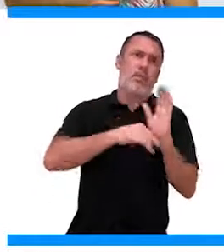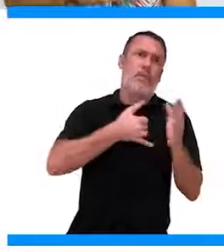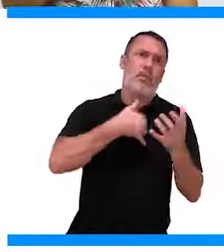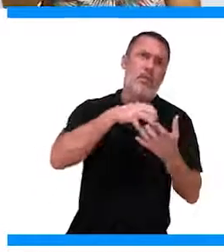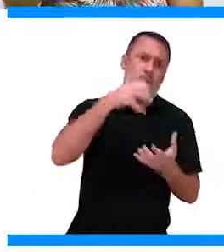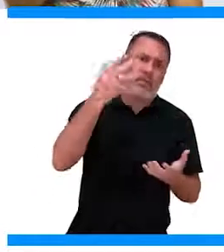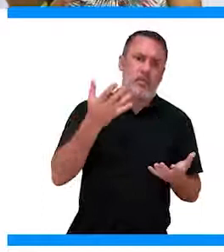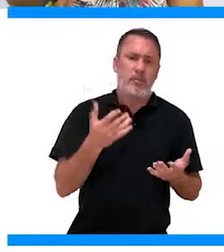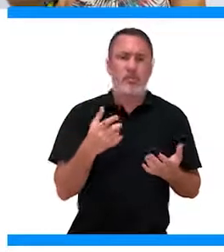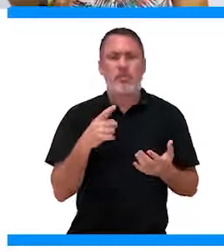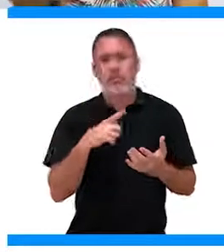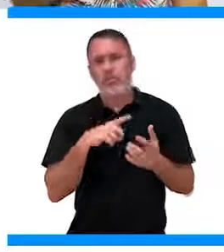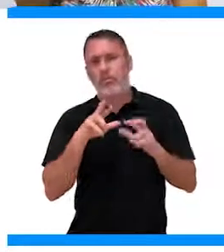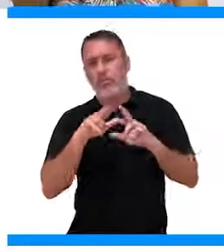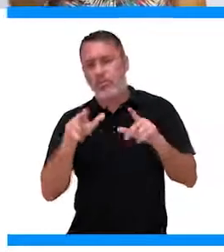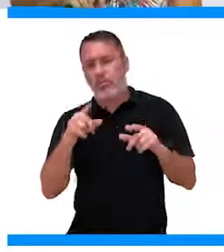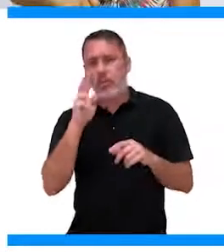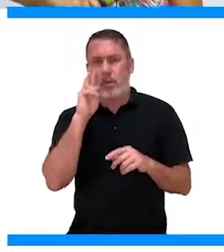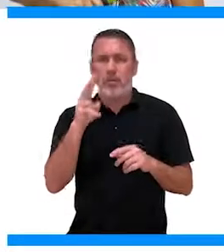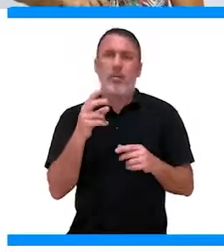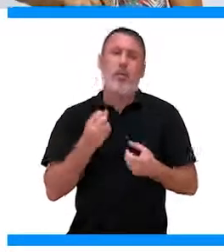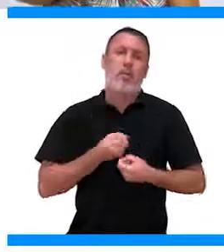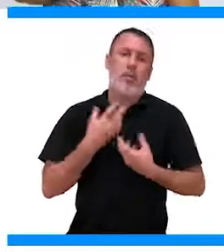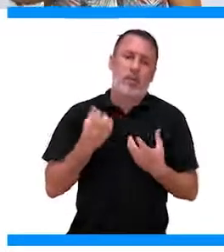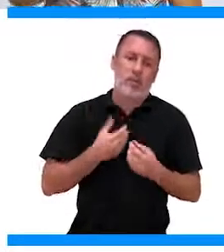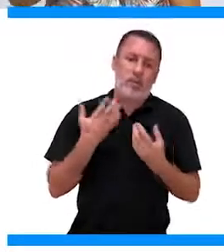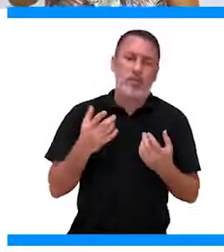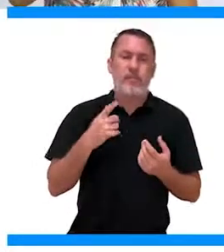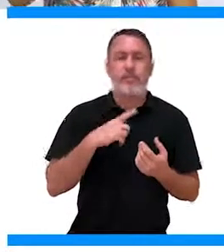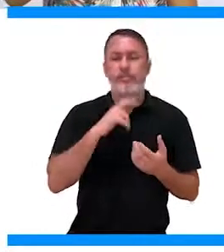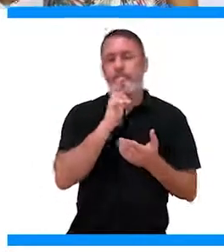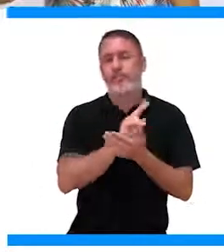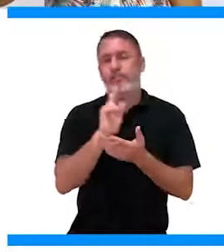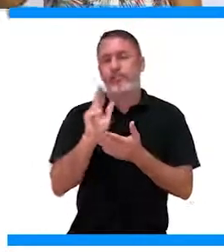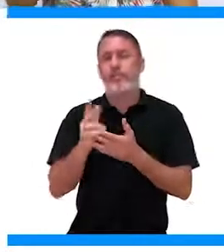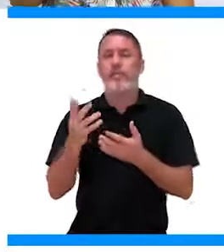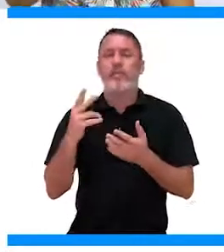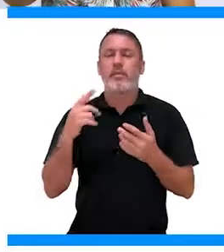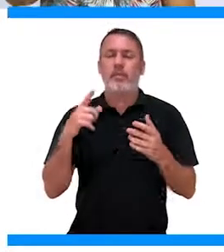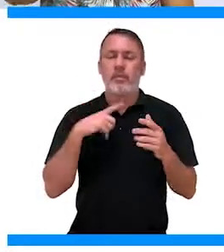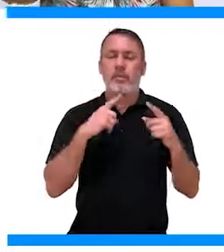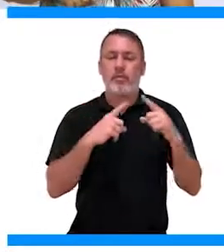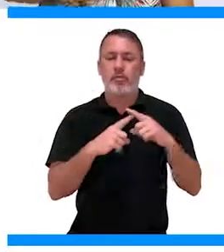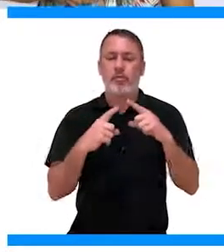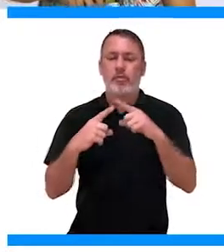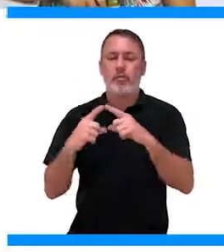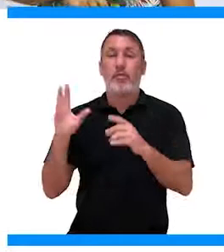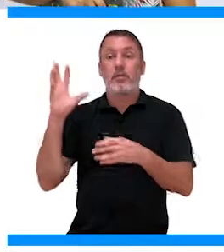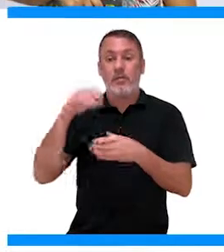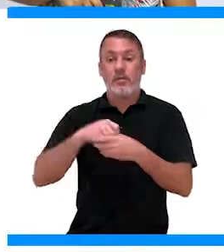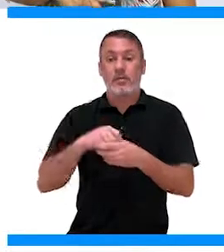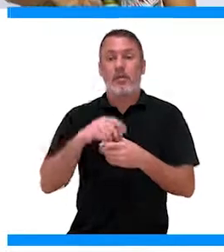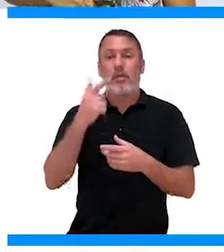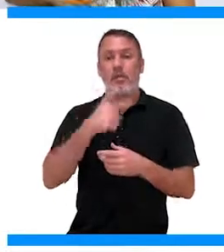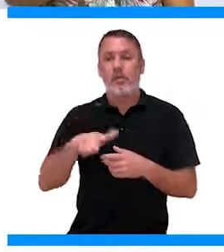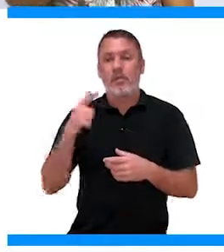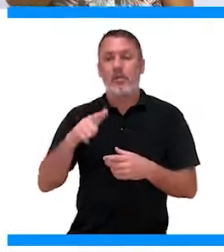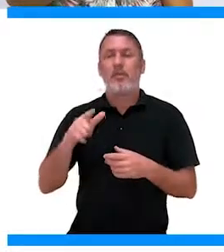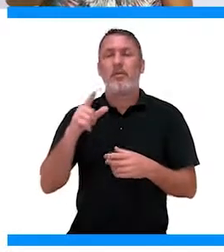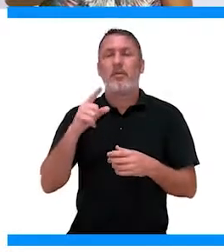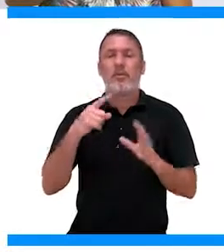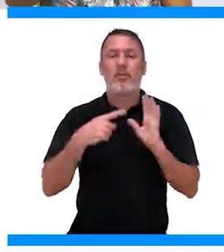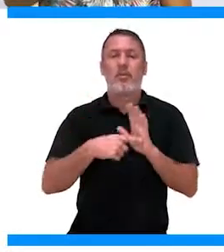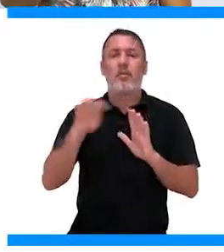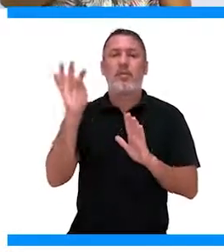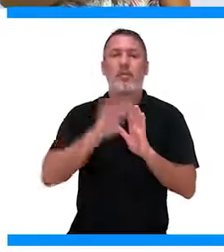do universo adulto que, né, principalmente poemas nas diversas fases literárias, em que há essa repetição